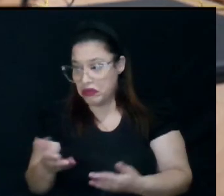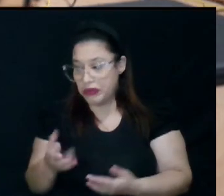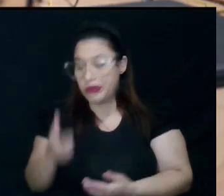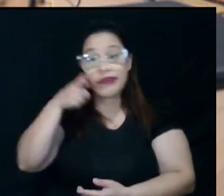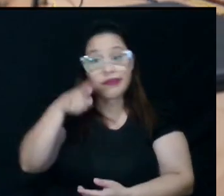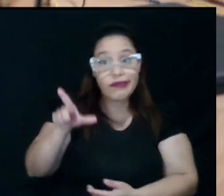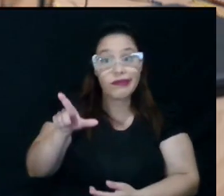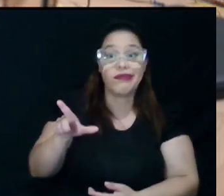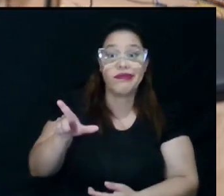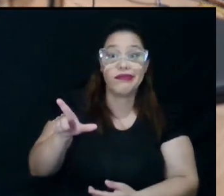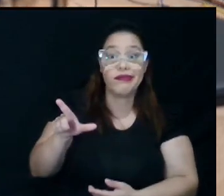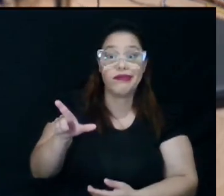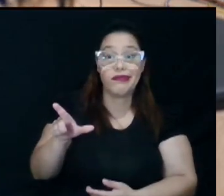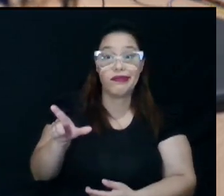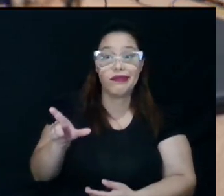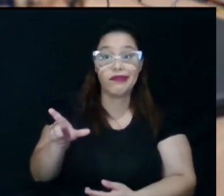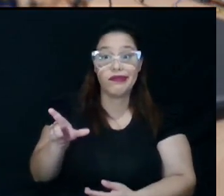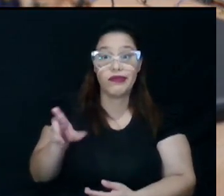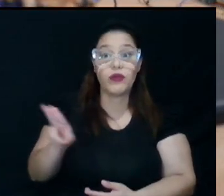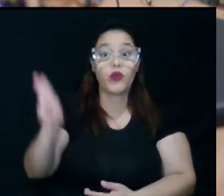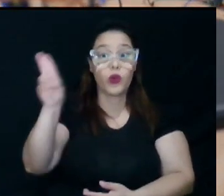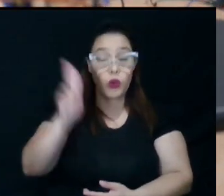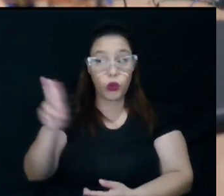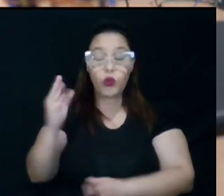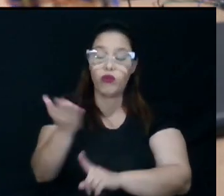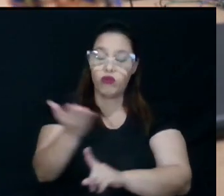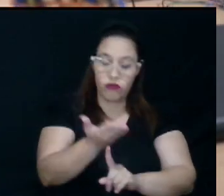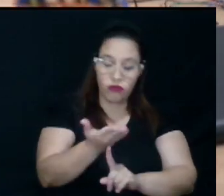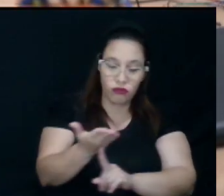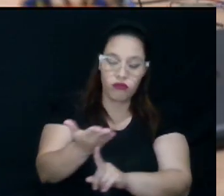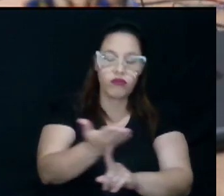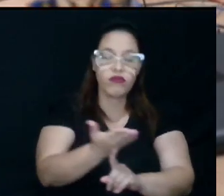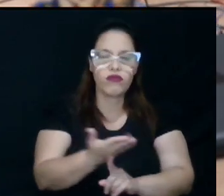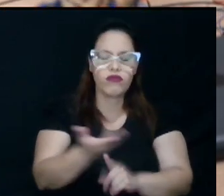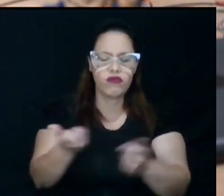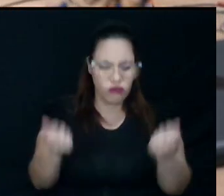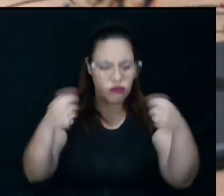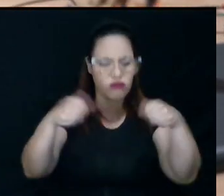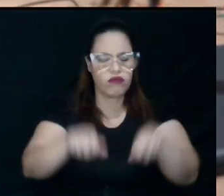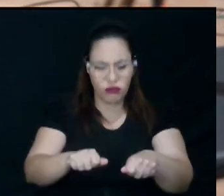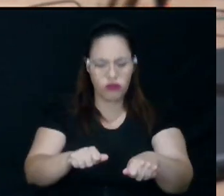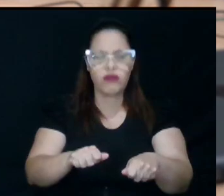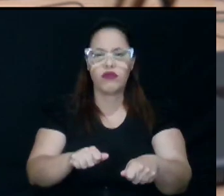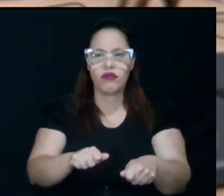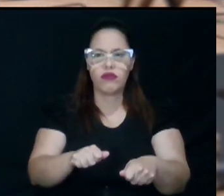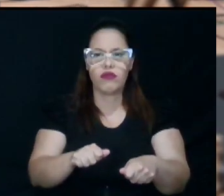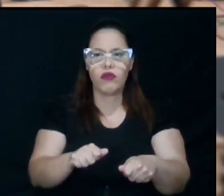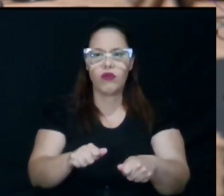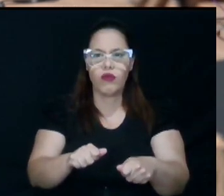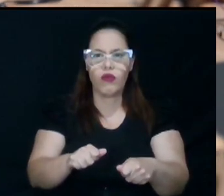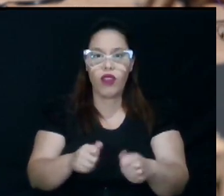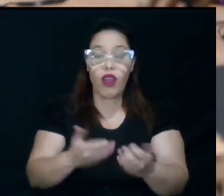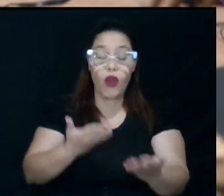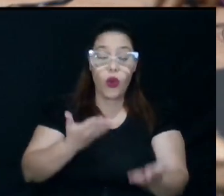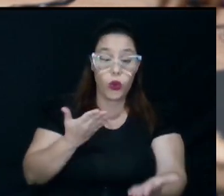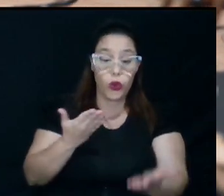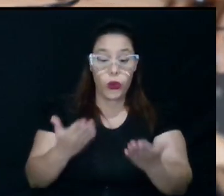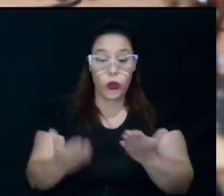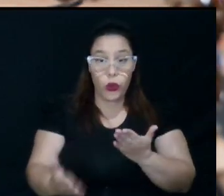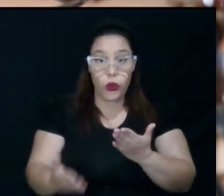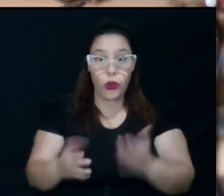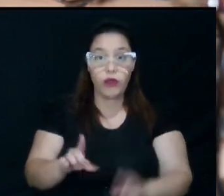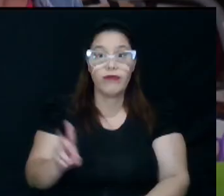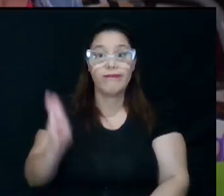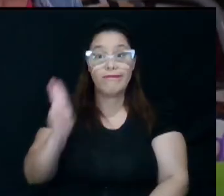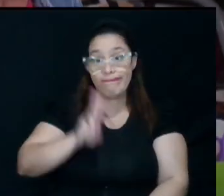pouco mais o uso da tecnologia. É sempre possível fazer isso. Mesclar as aulas também com o uso da tecnologia e uma